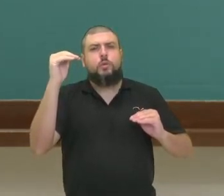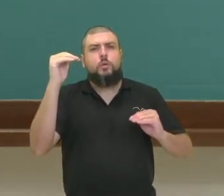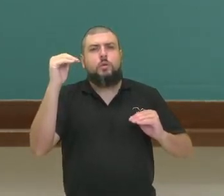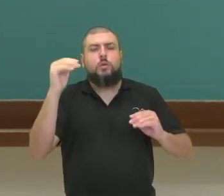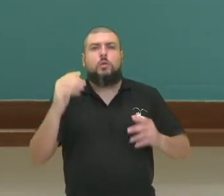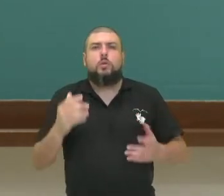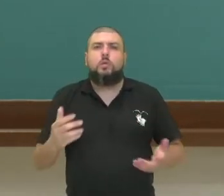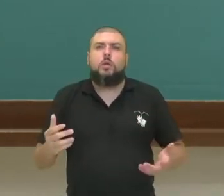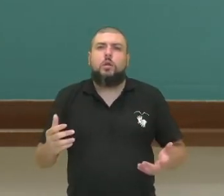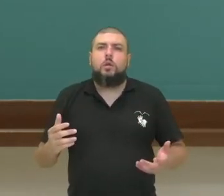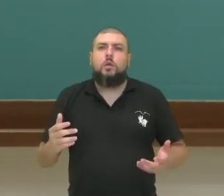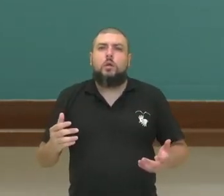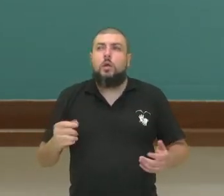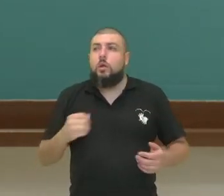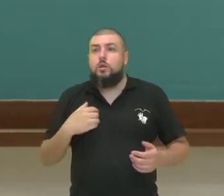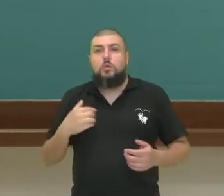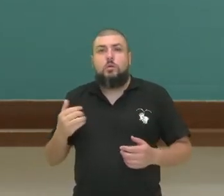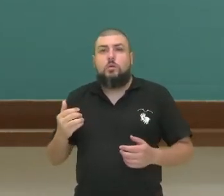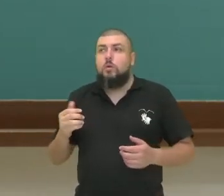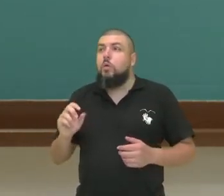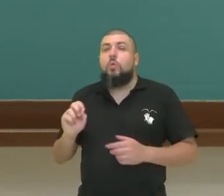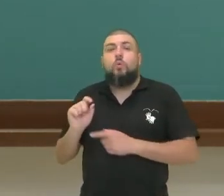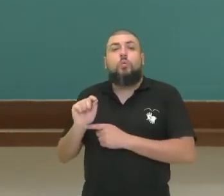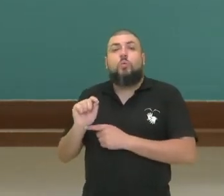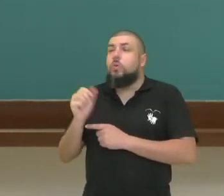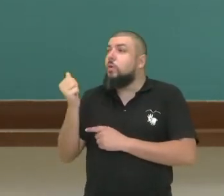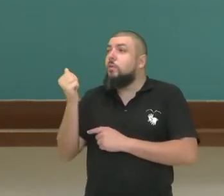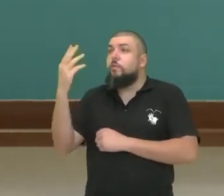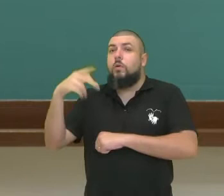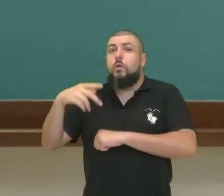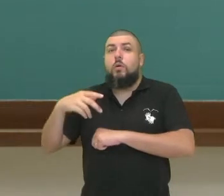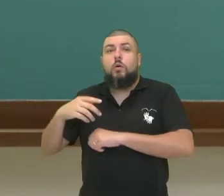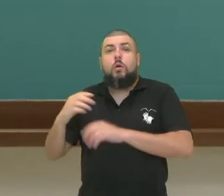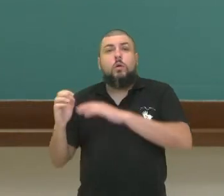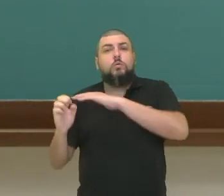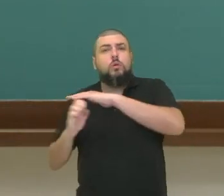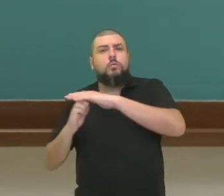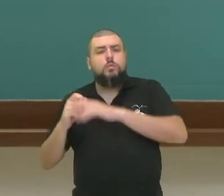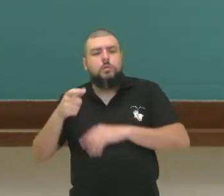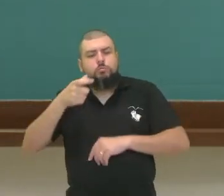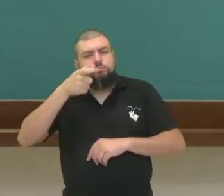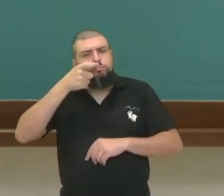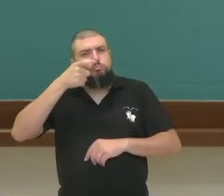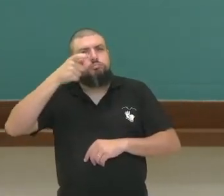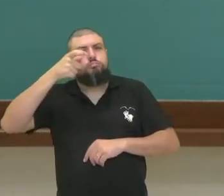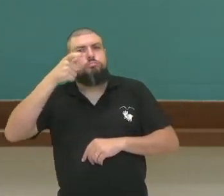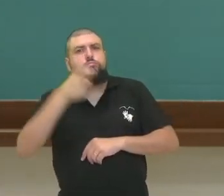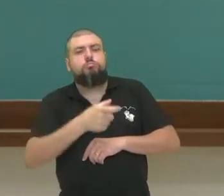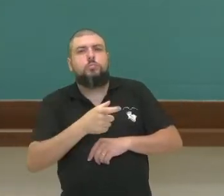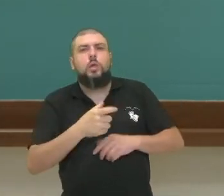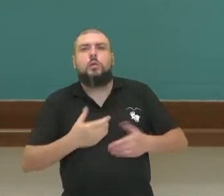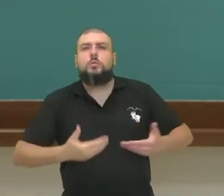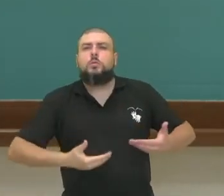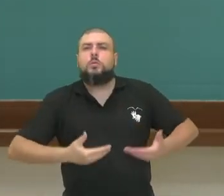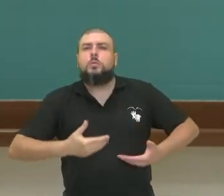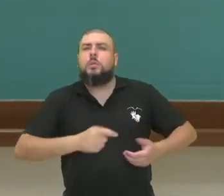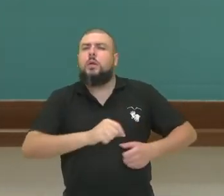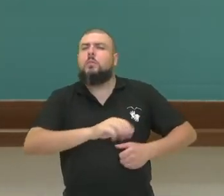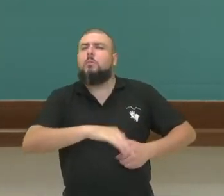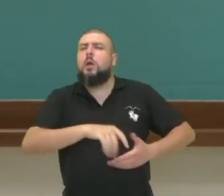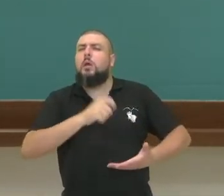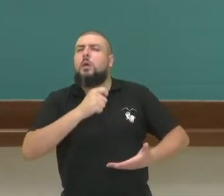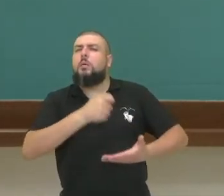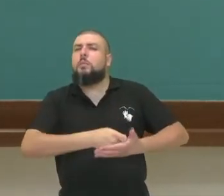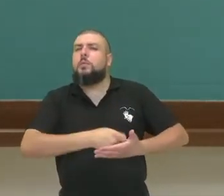os investidores. Então, a mão de obra brasileira se tornava mais atraente por ser menos custosa. Então, para